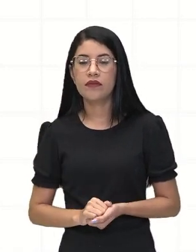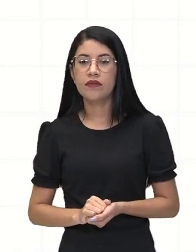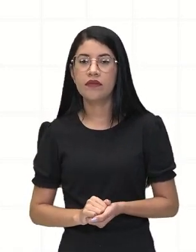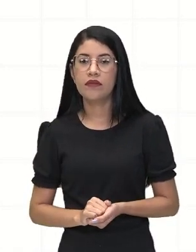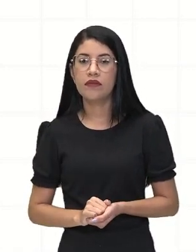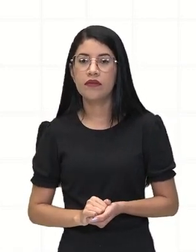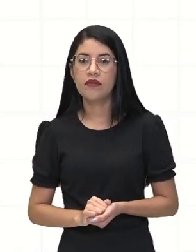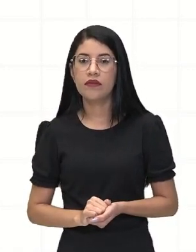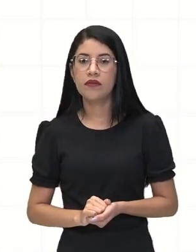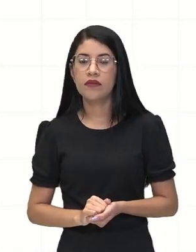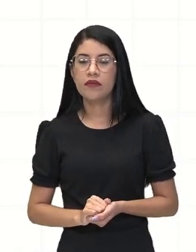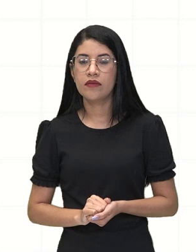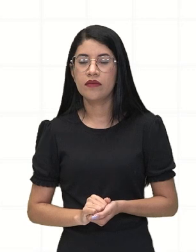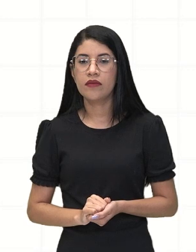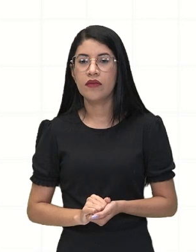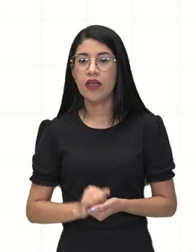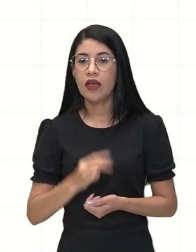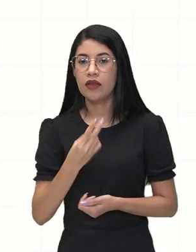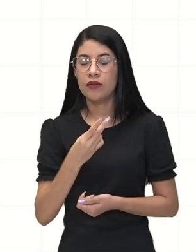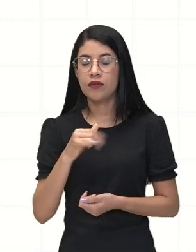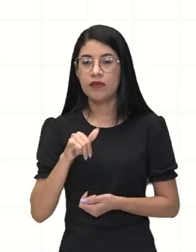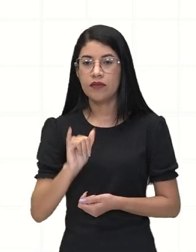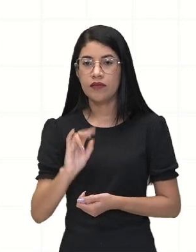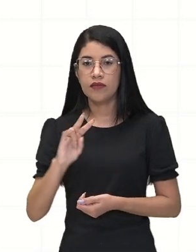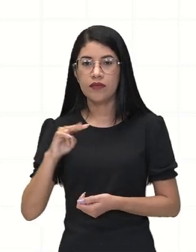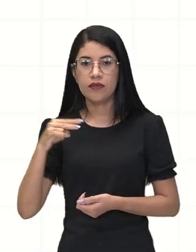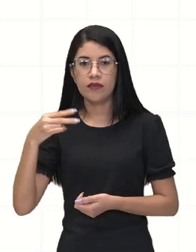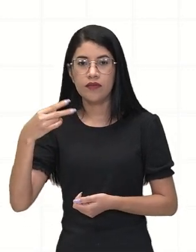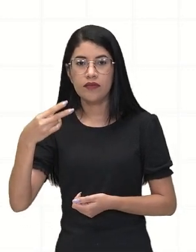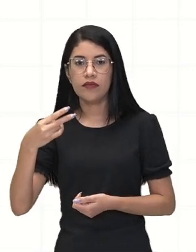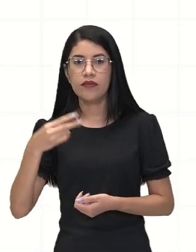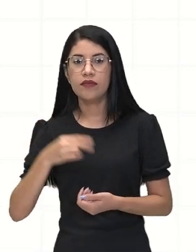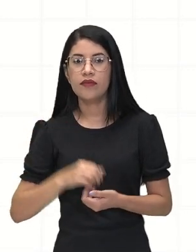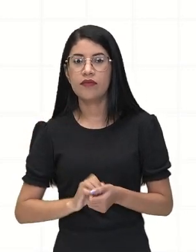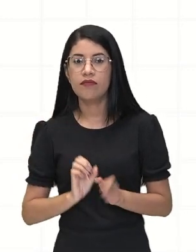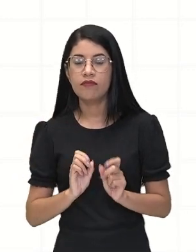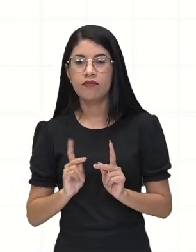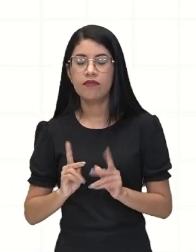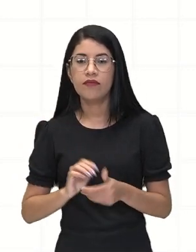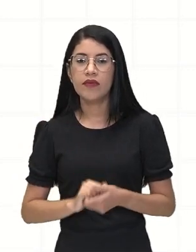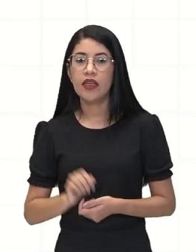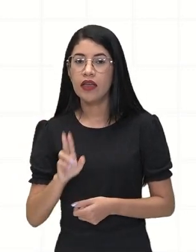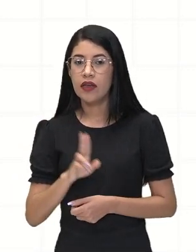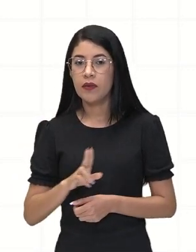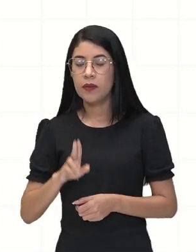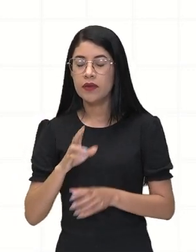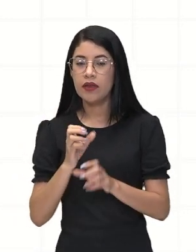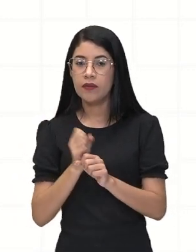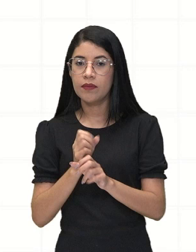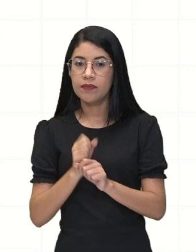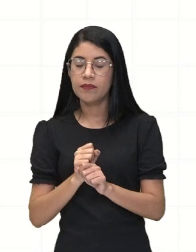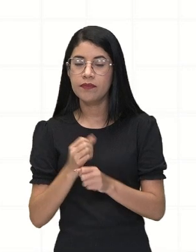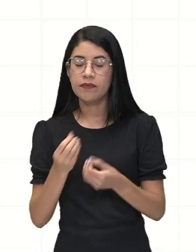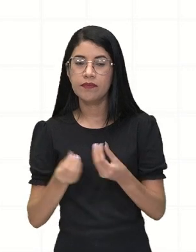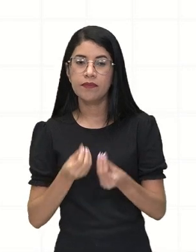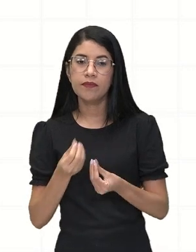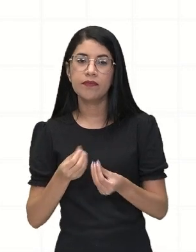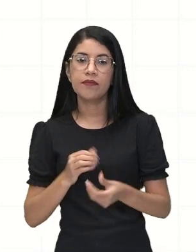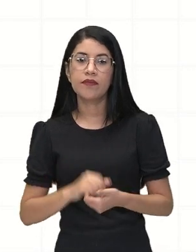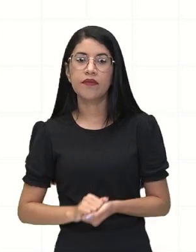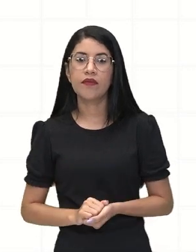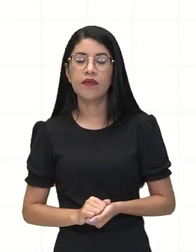pode ser escrito como 2y quadrado, ok? Então, vai ficar como? Aplicando a